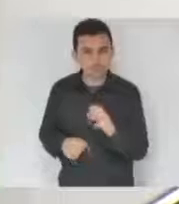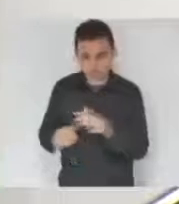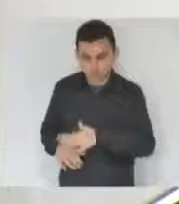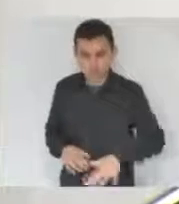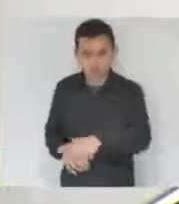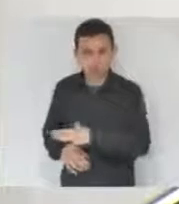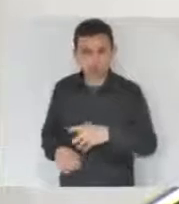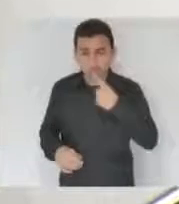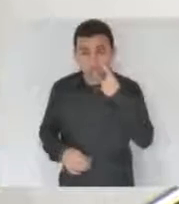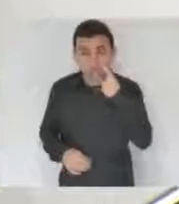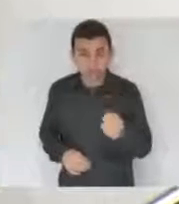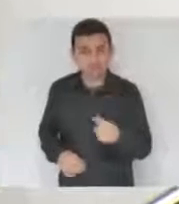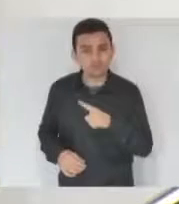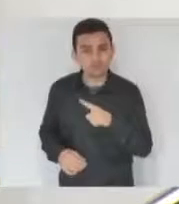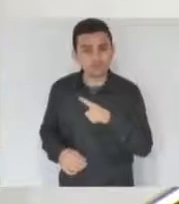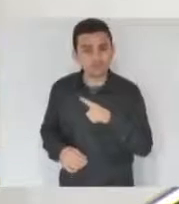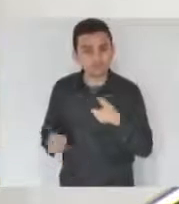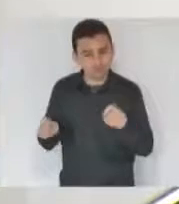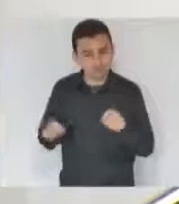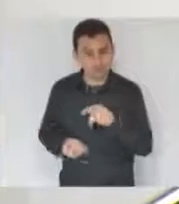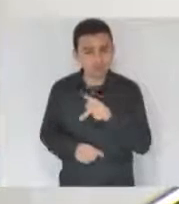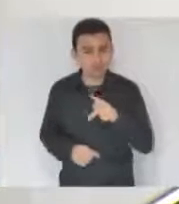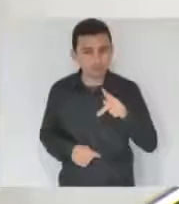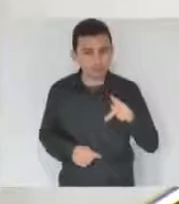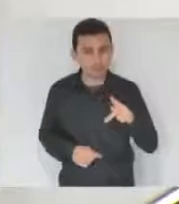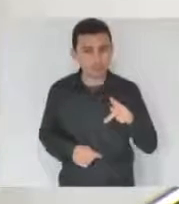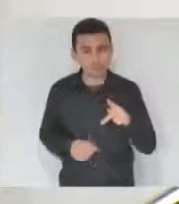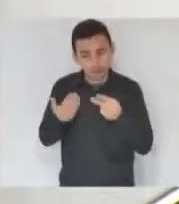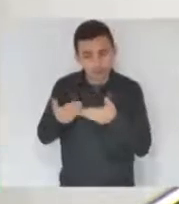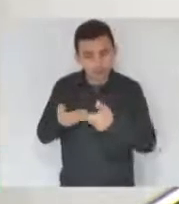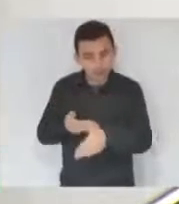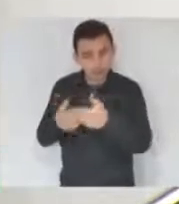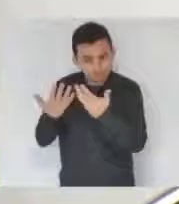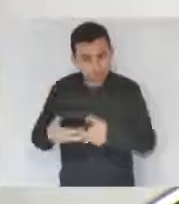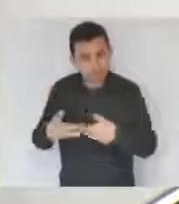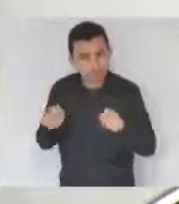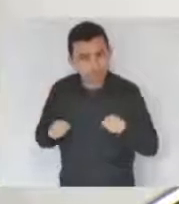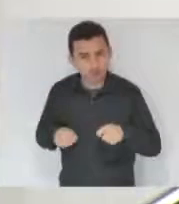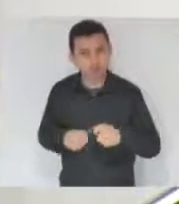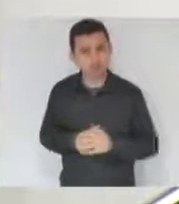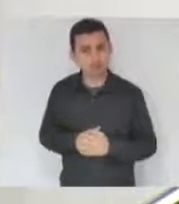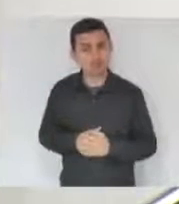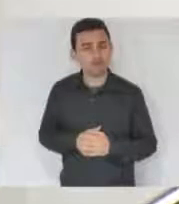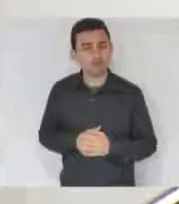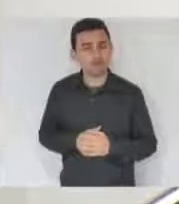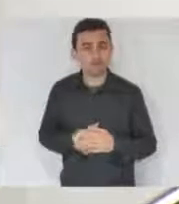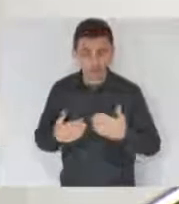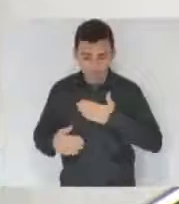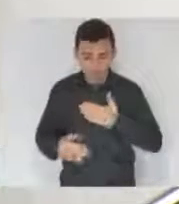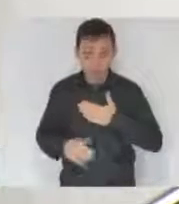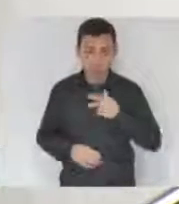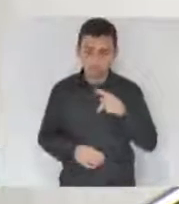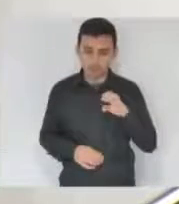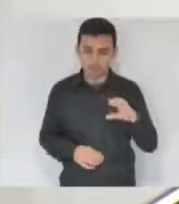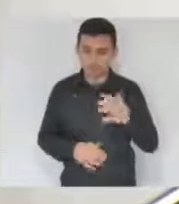temos interesse de fazer uma PPP para fazer aquilo lá funcionar. Pois bem, a minha PEC não atrapalhou